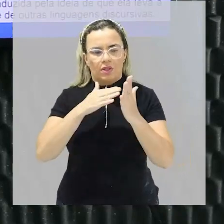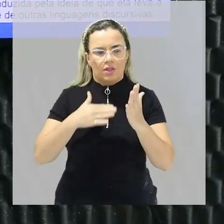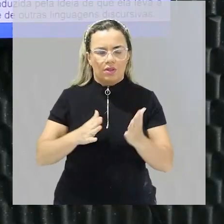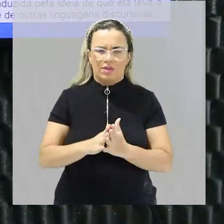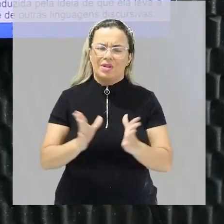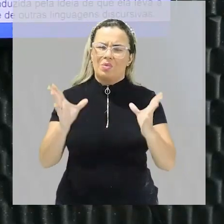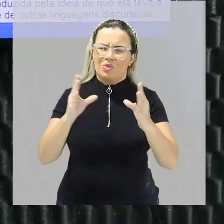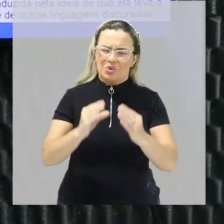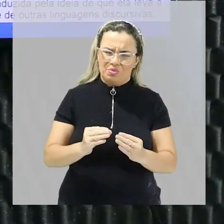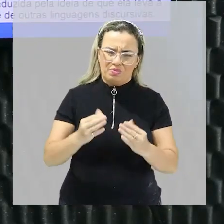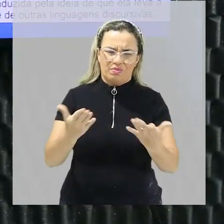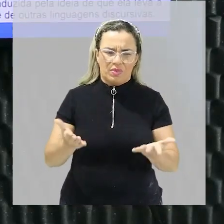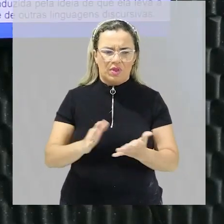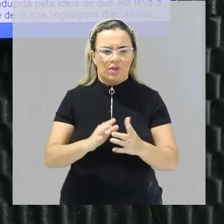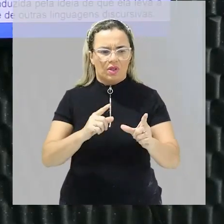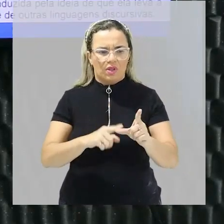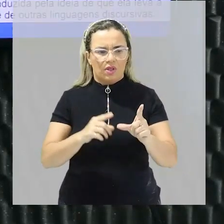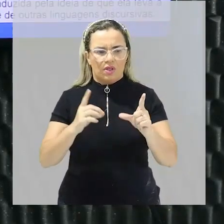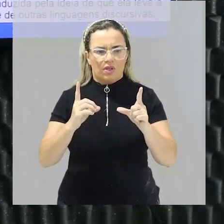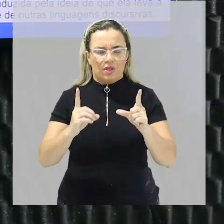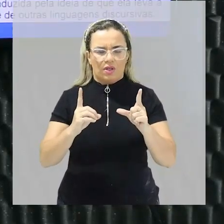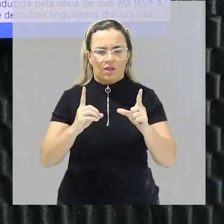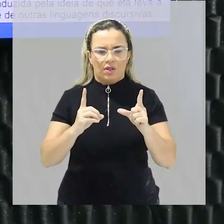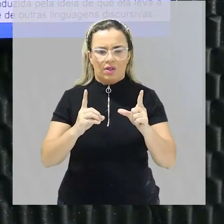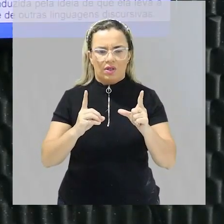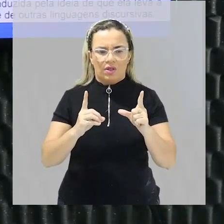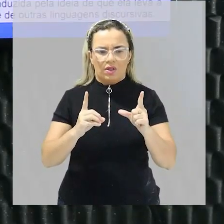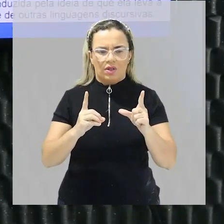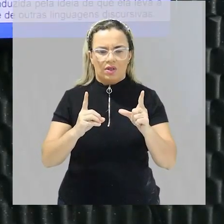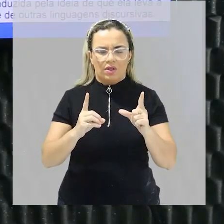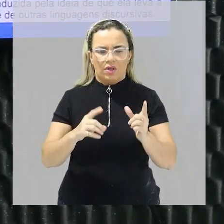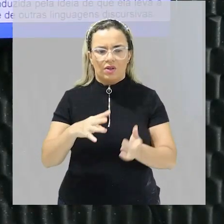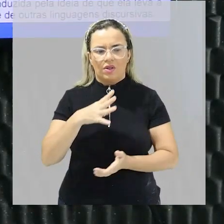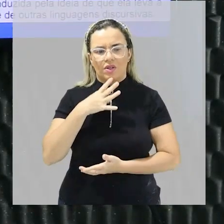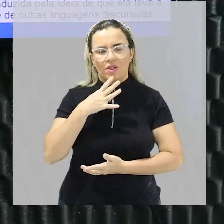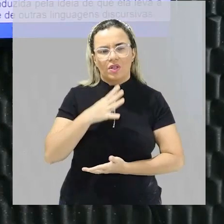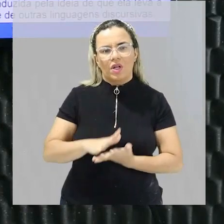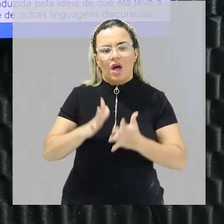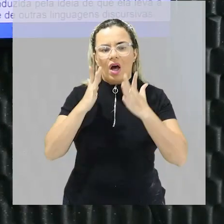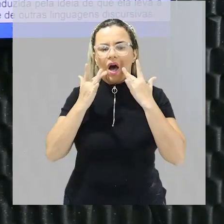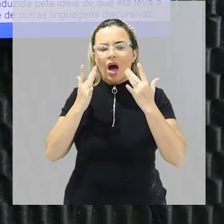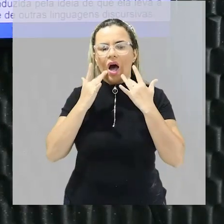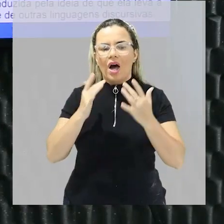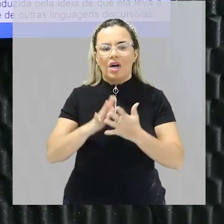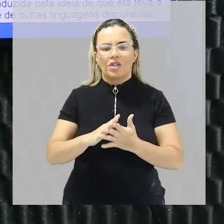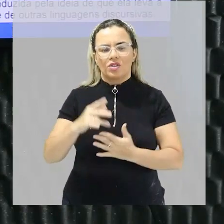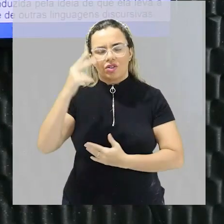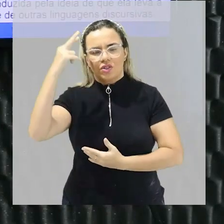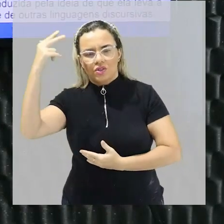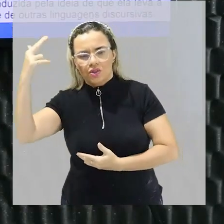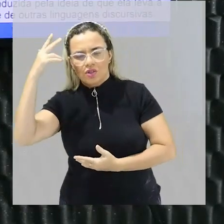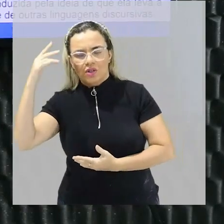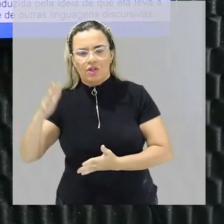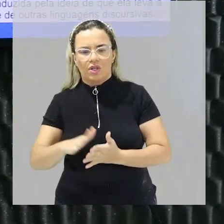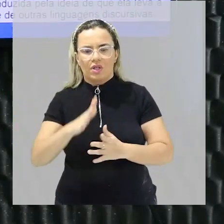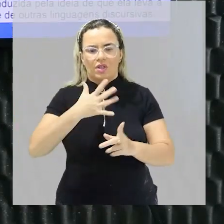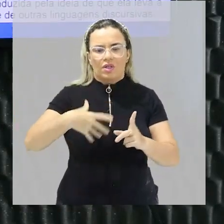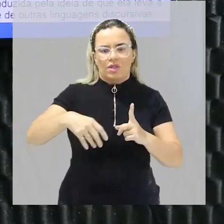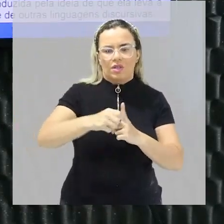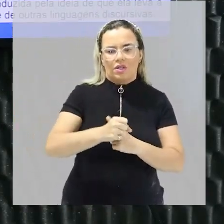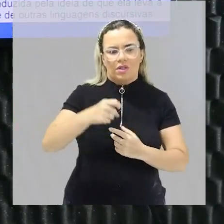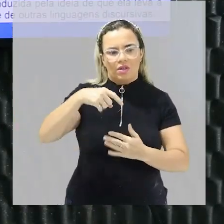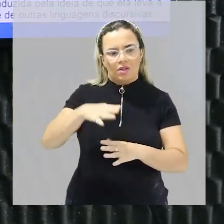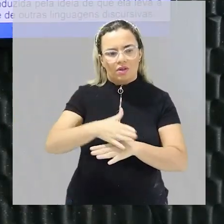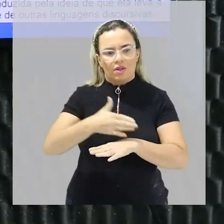Conhecendo a arte de cada época, as sociedades presentes têm melhores condições de decidir quanto à tendência estética atual.